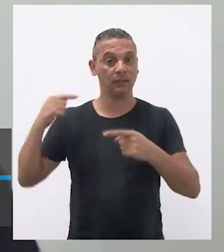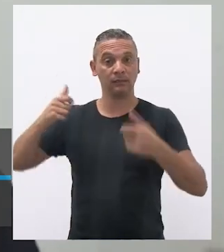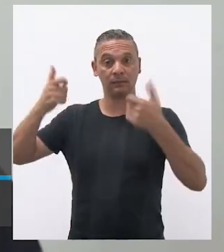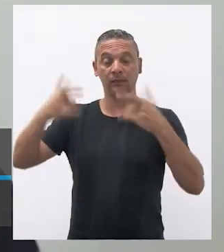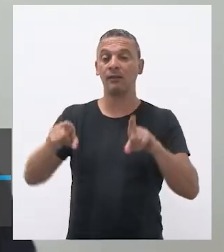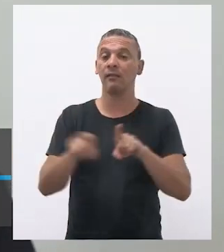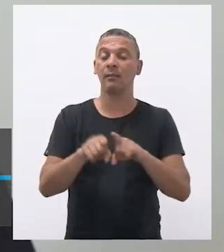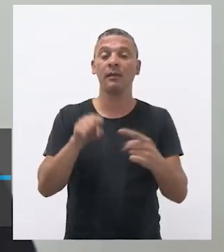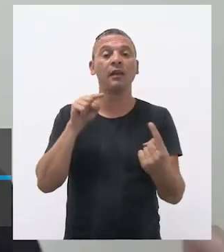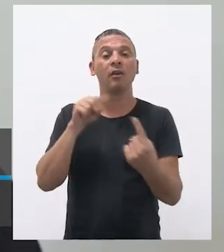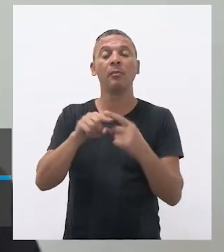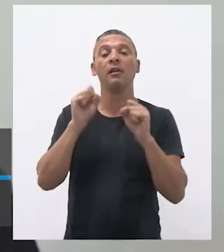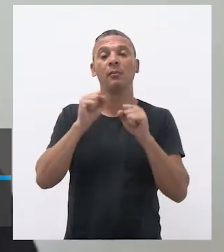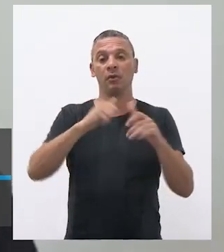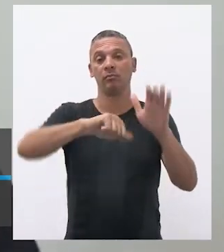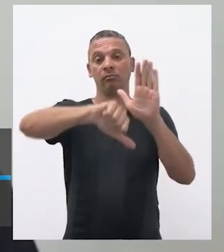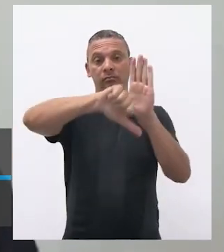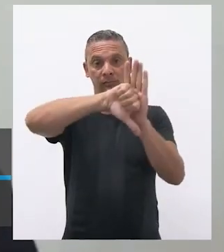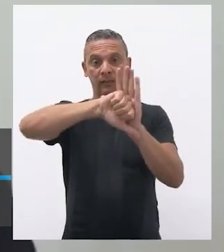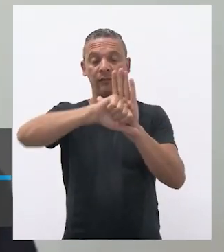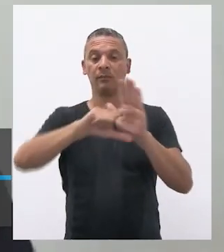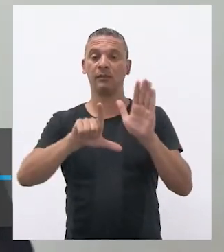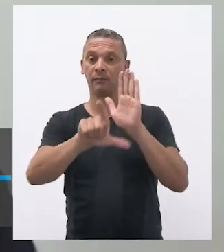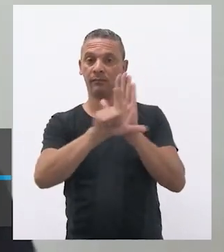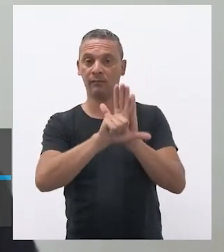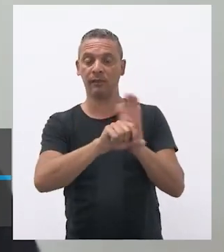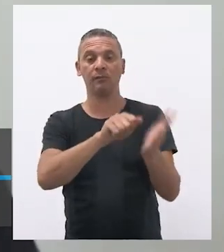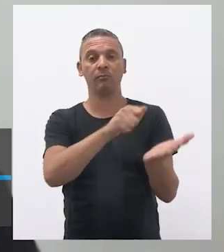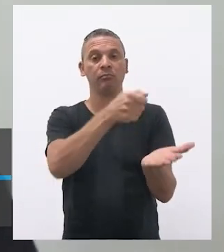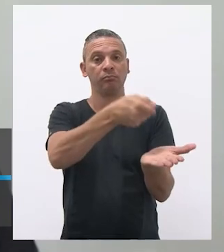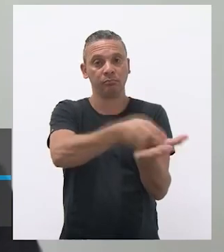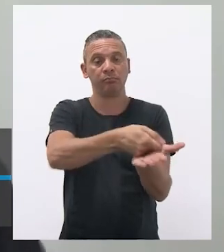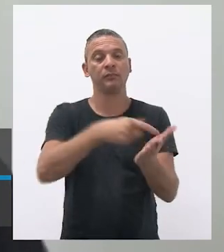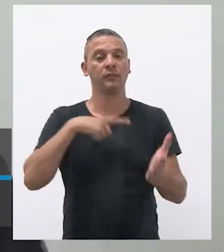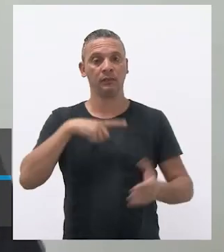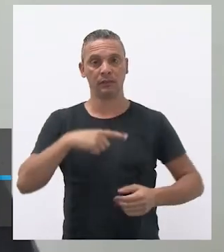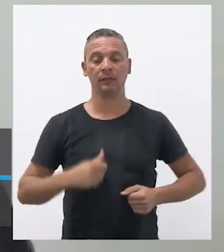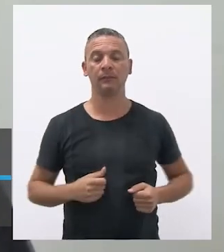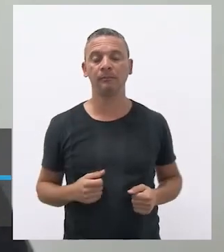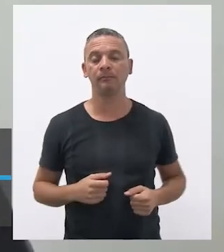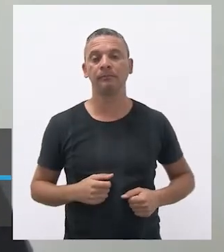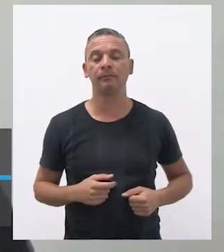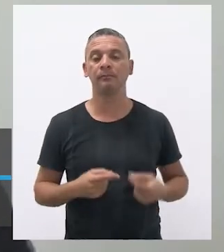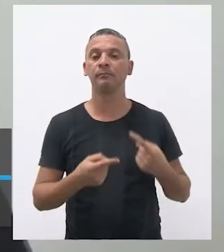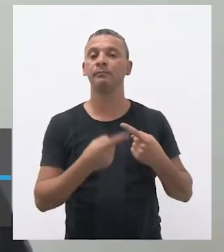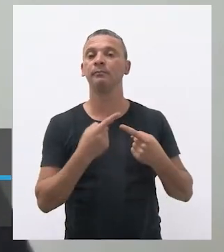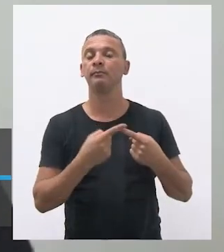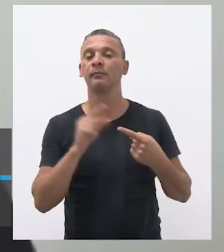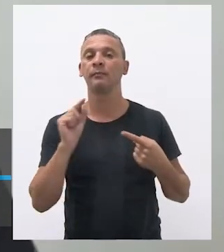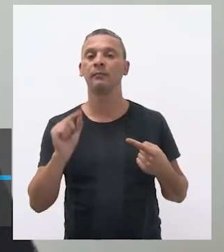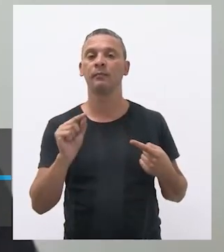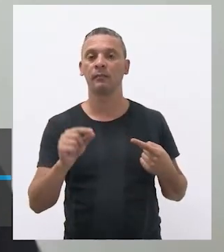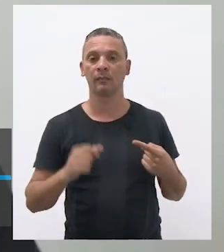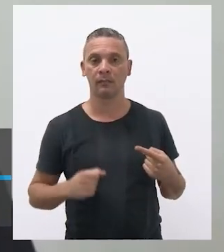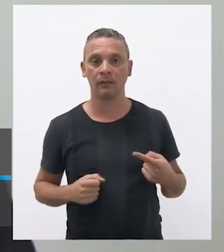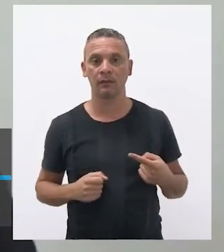classificar a violência psicológica, ela é bem ampla. O